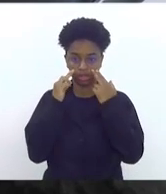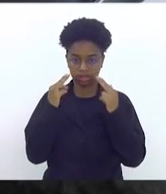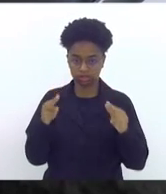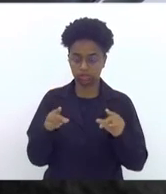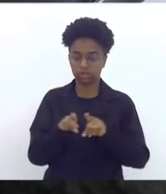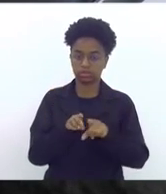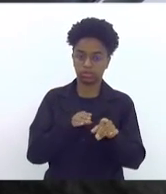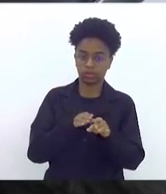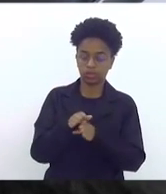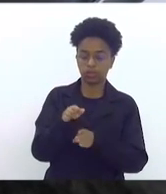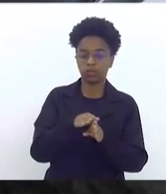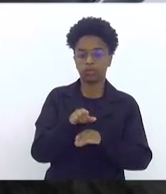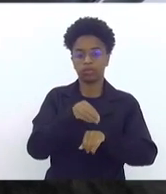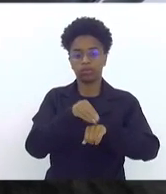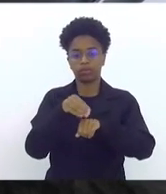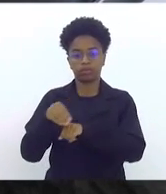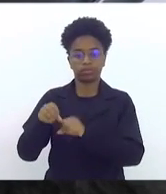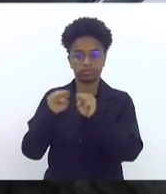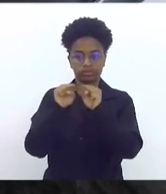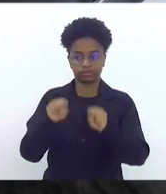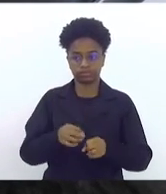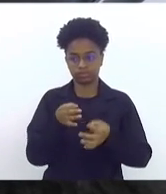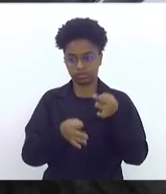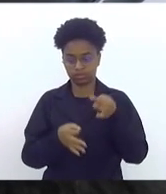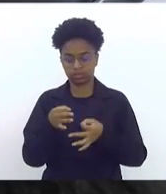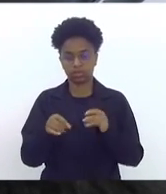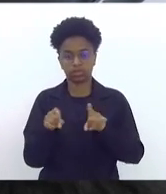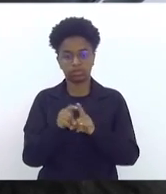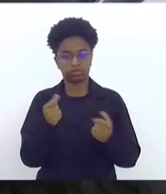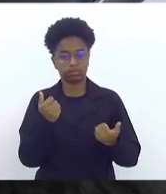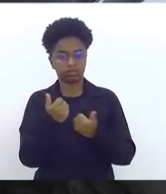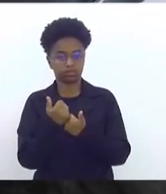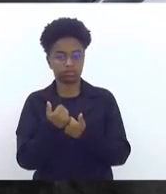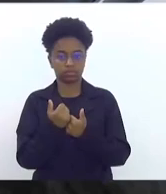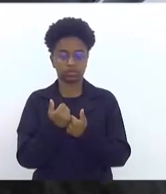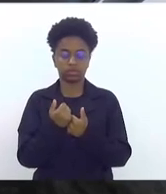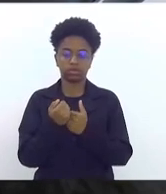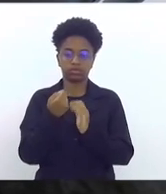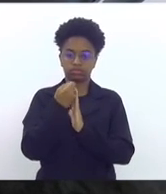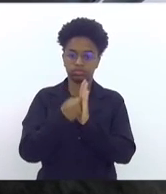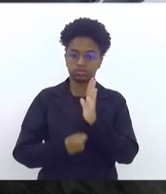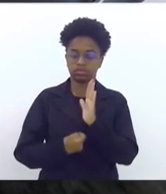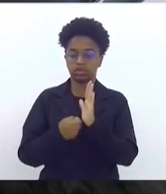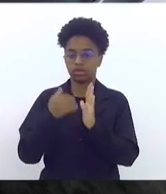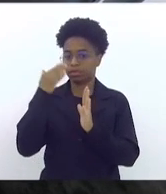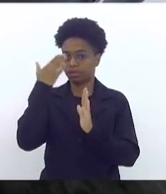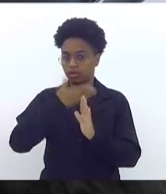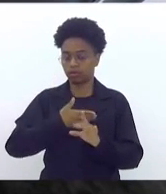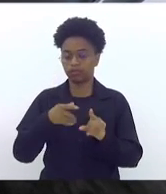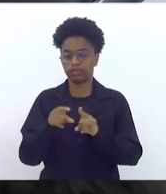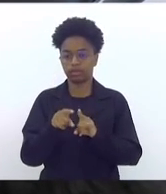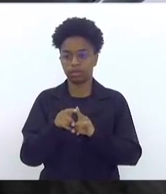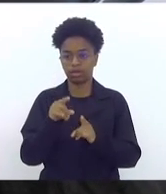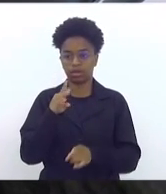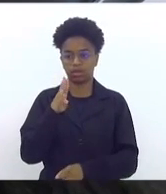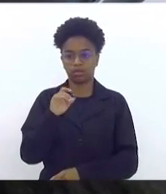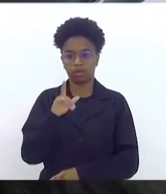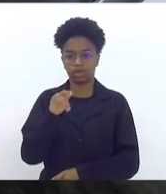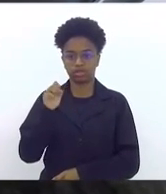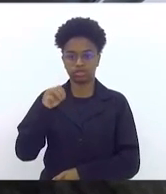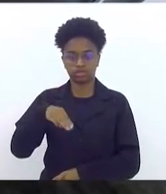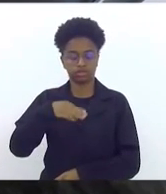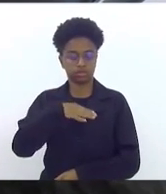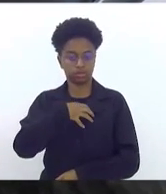Orientações para o Sistema de Justiça, coautor da coluna A Toda Prova, no boletim Trincheira Democrática do Instituto